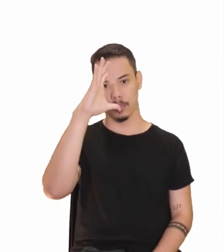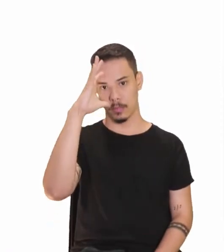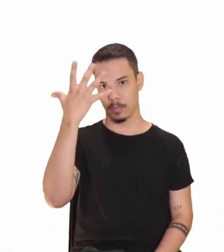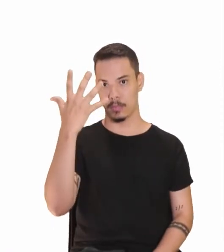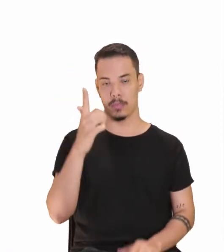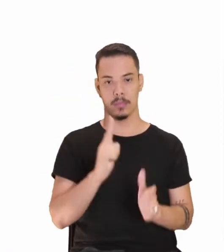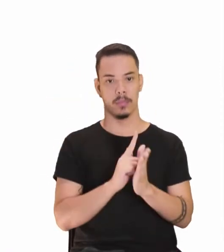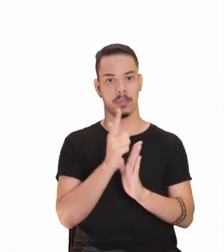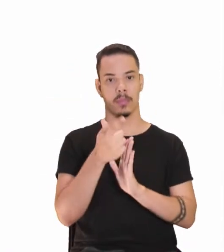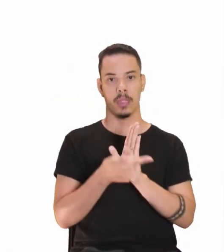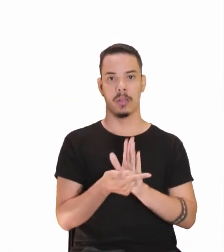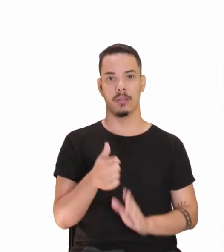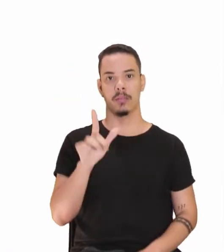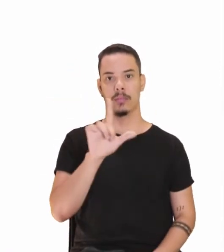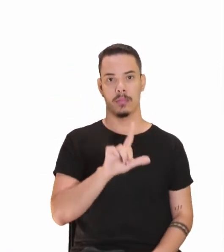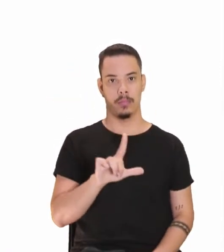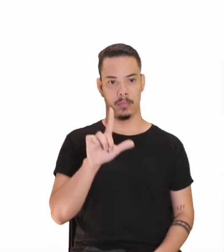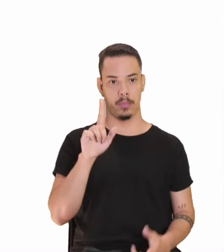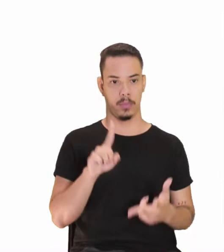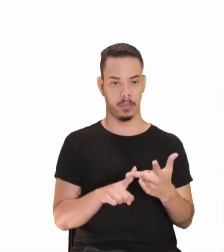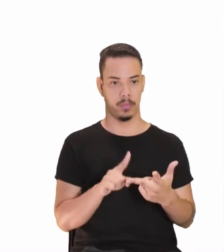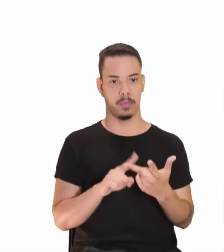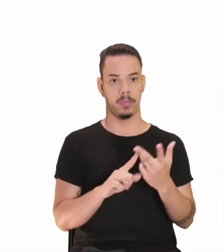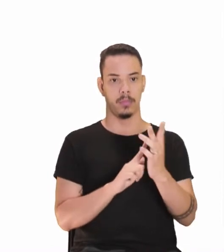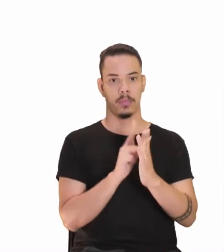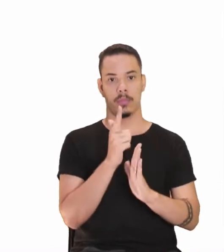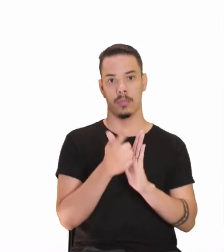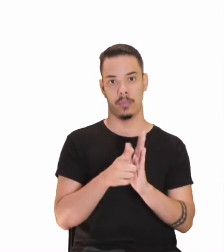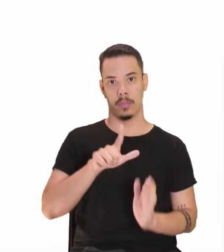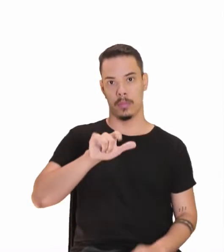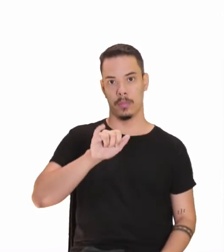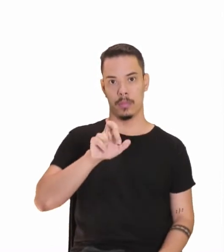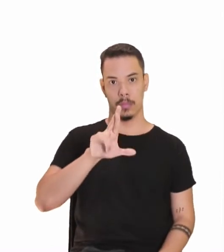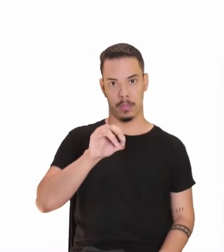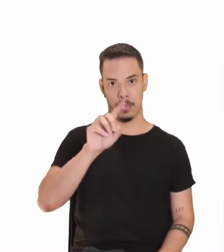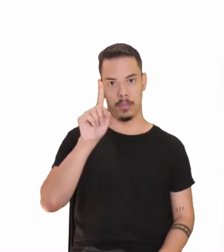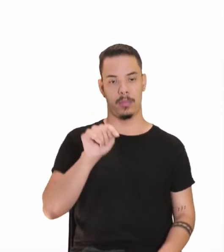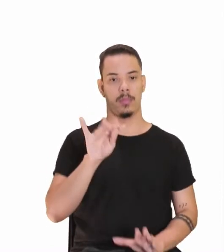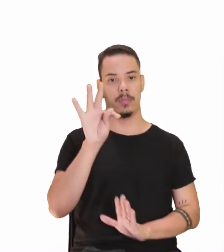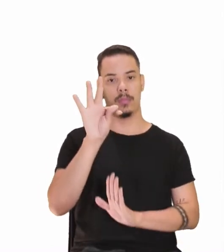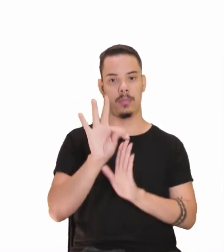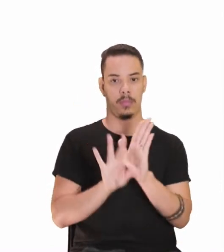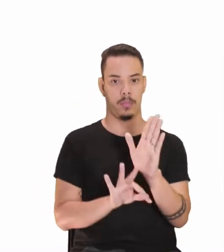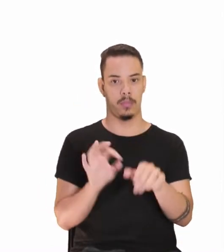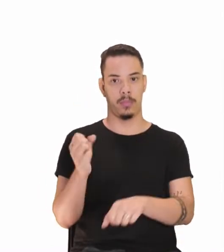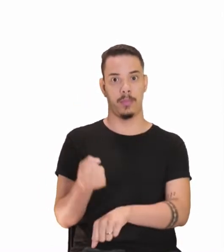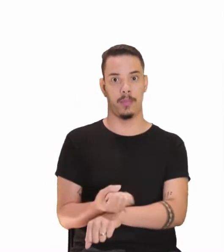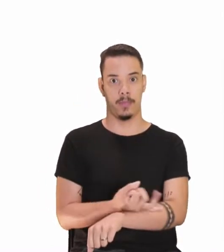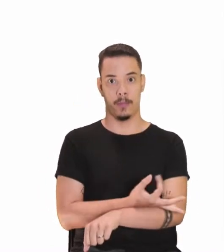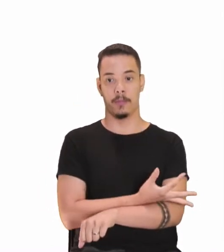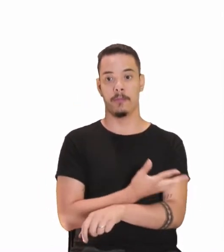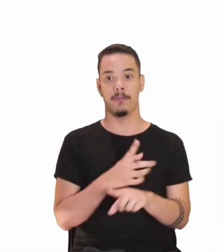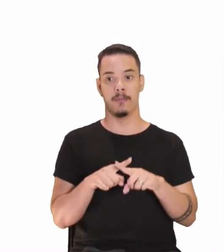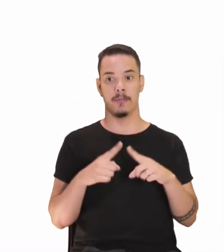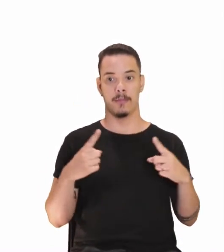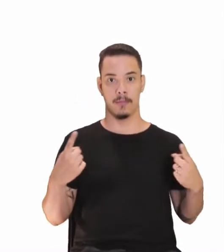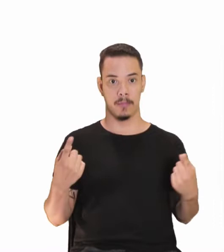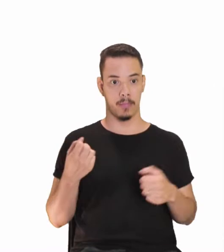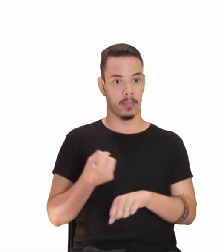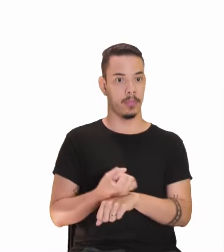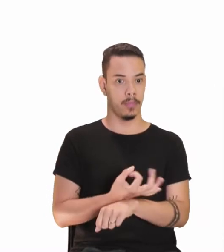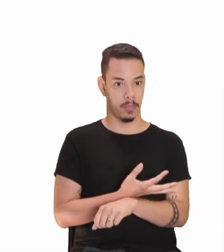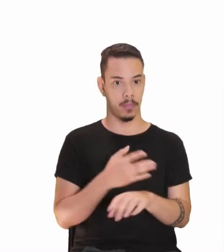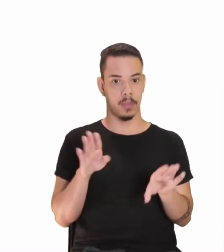gênero literário. C. O gênero lírico é um texto de caráter emocional, porém, as